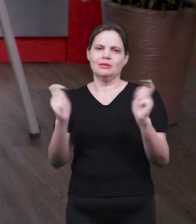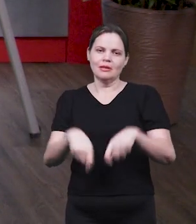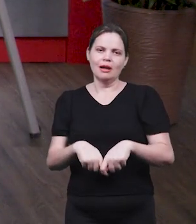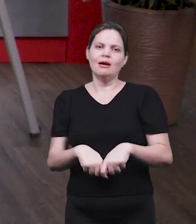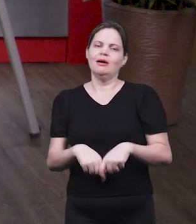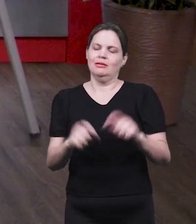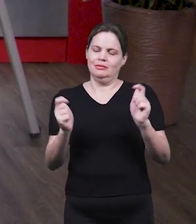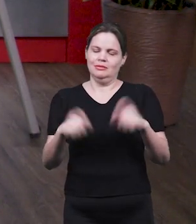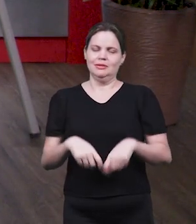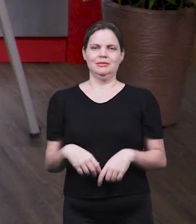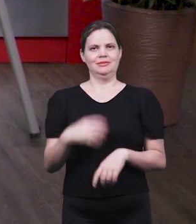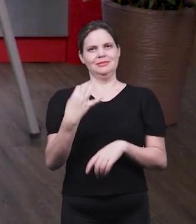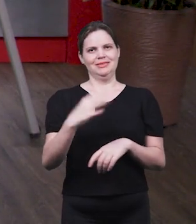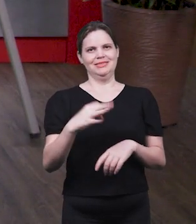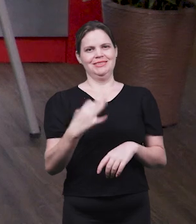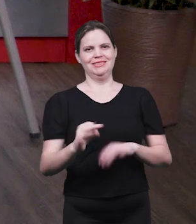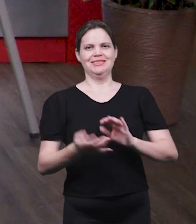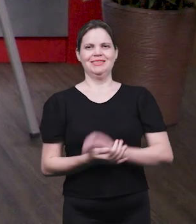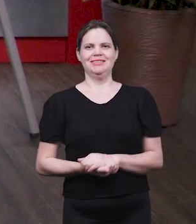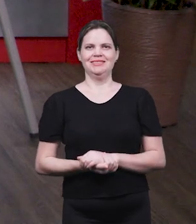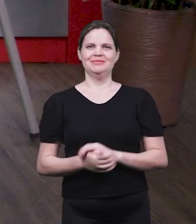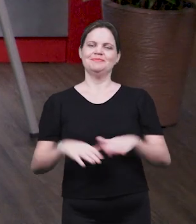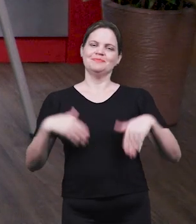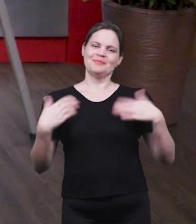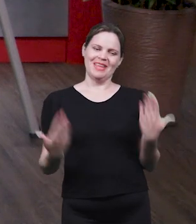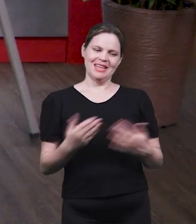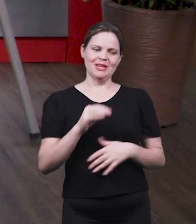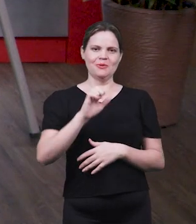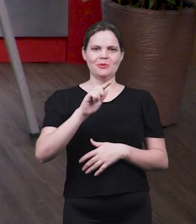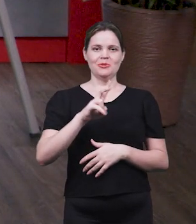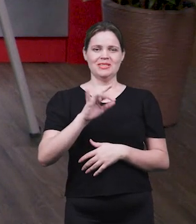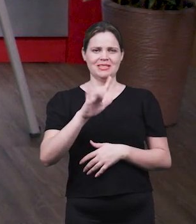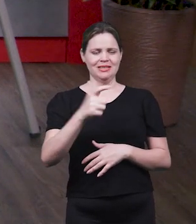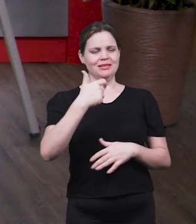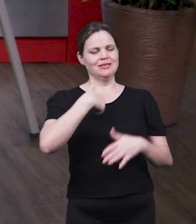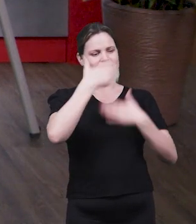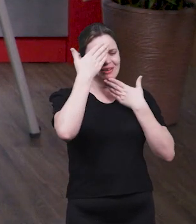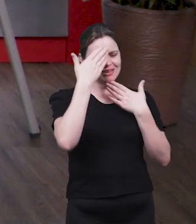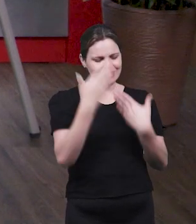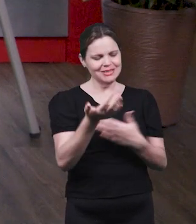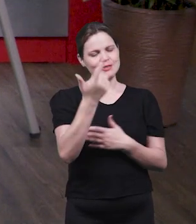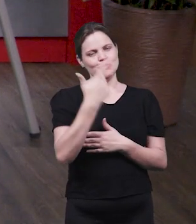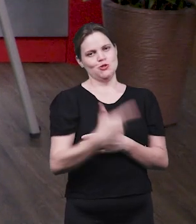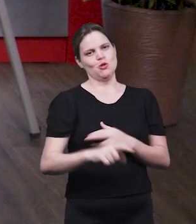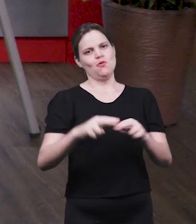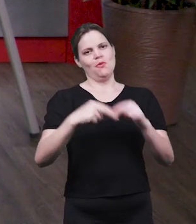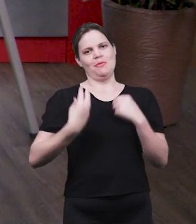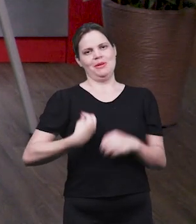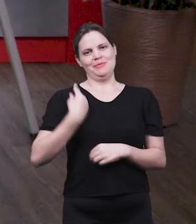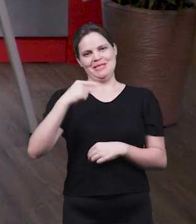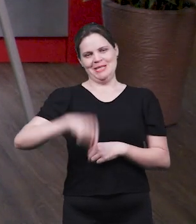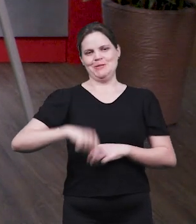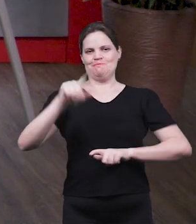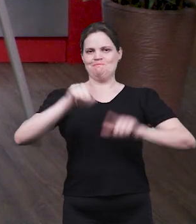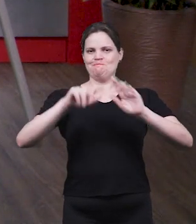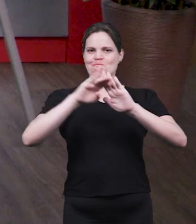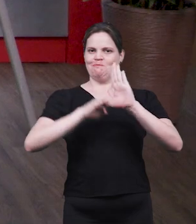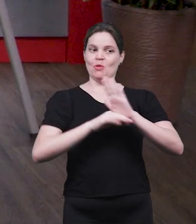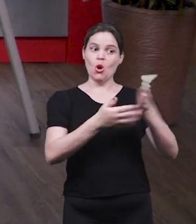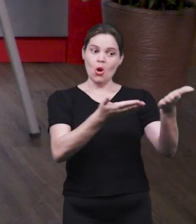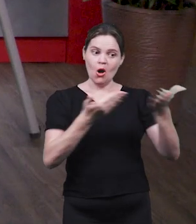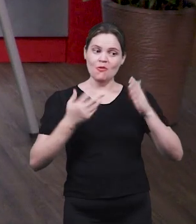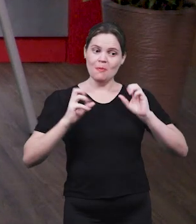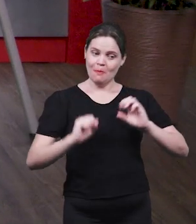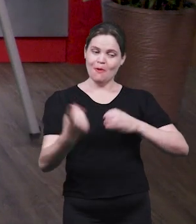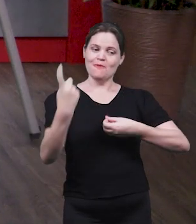né? Exatamente. Tá certo. Luciana, mais uma vez, a gente gostaria de agradecer a presença da senhora no nosso programa e dizer que o convite está feito para a